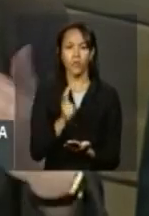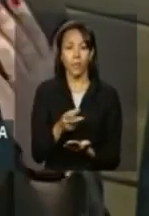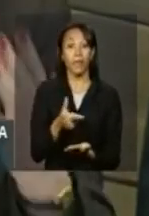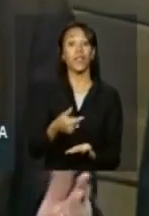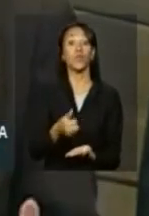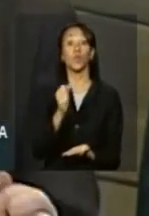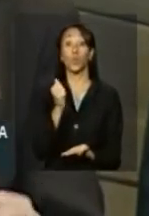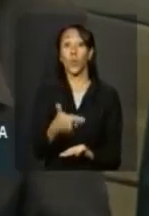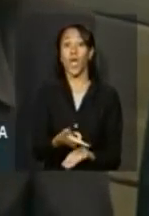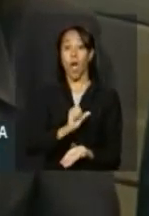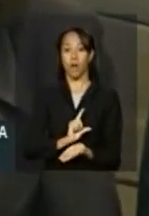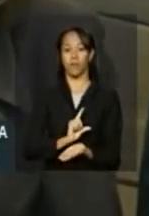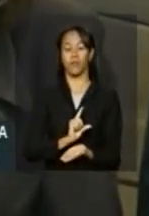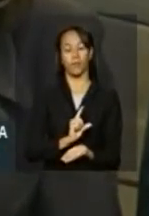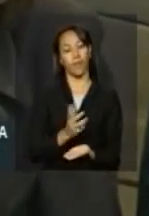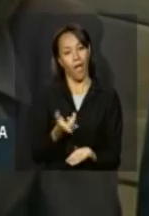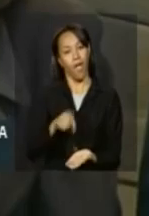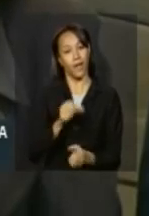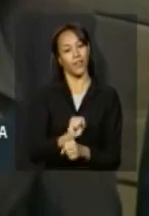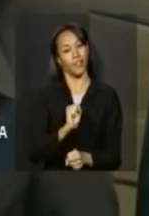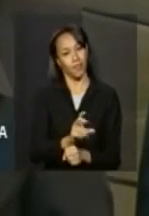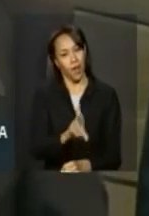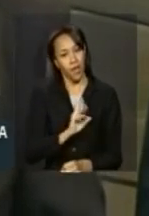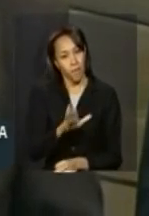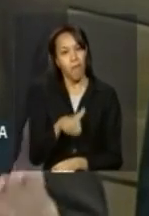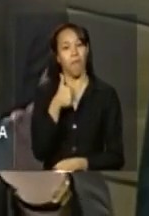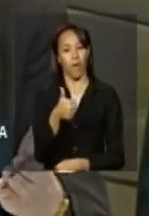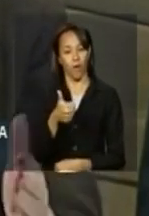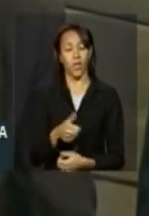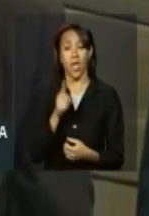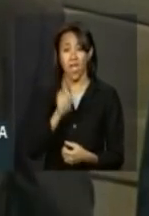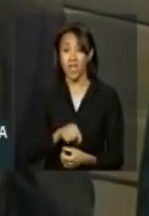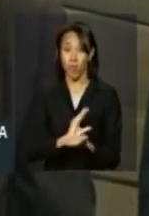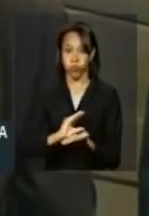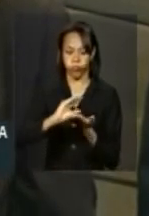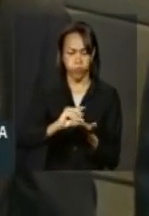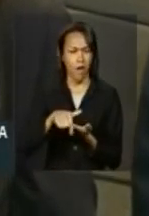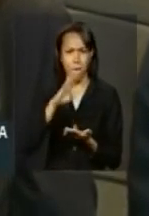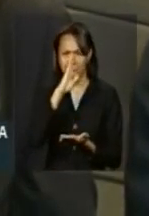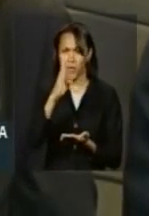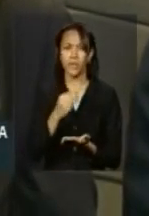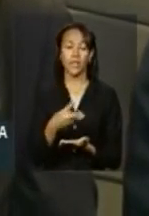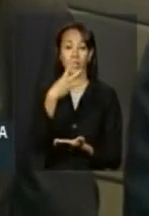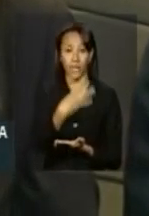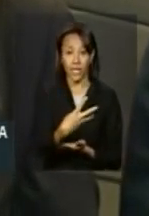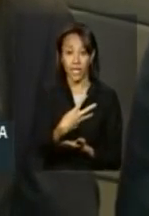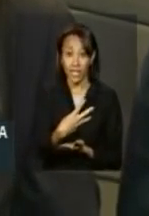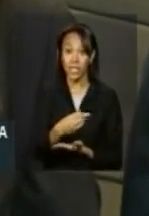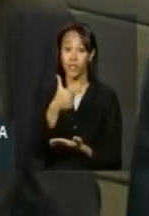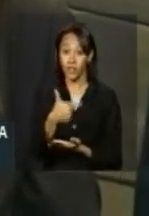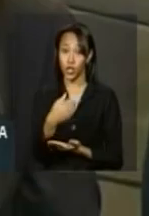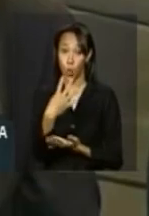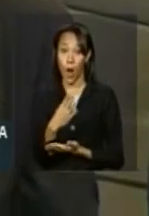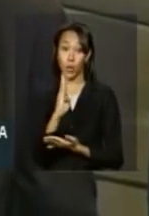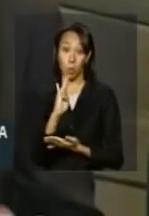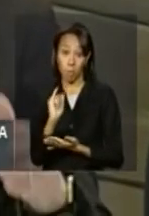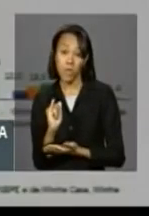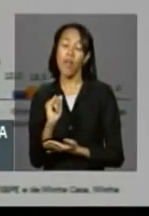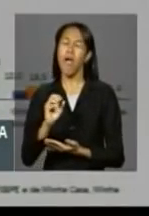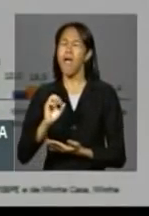anterior, que é também o que se espera. Esses investimentos são fundamentais, esses 324 bilhões são